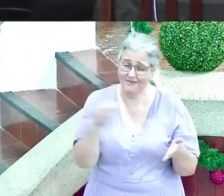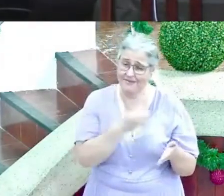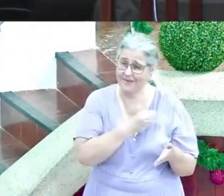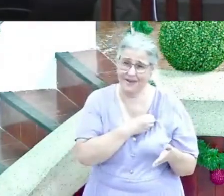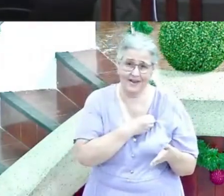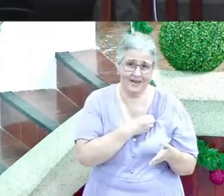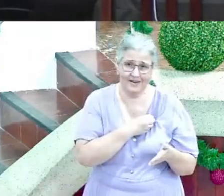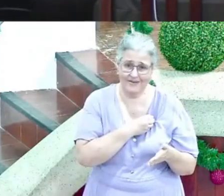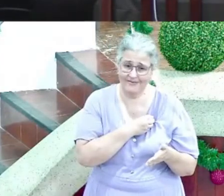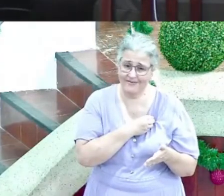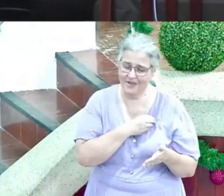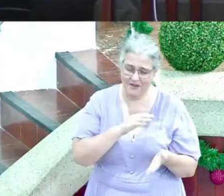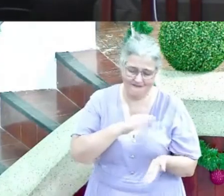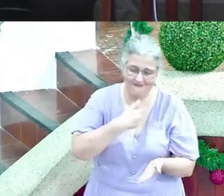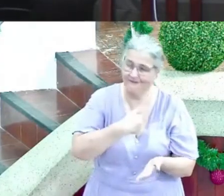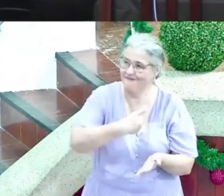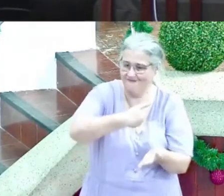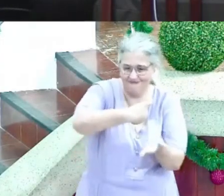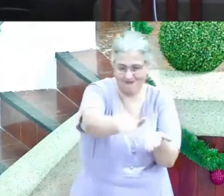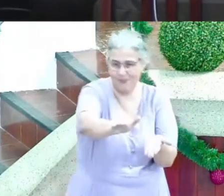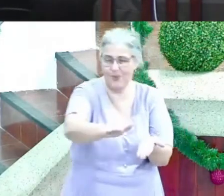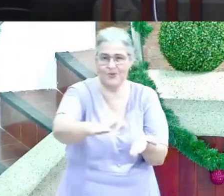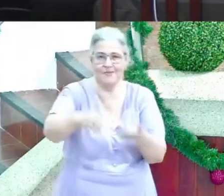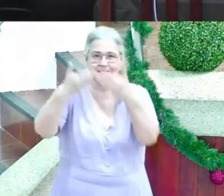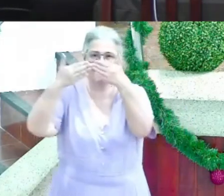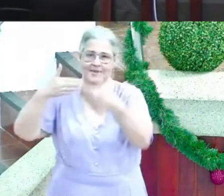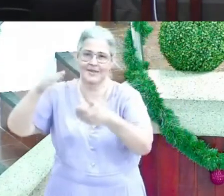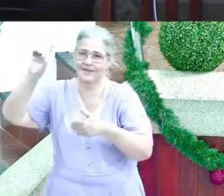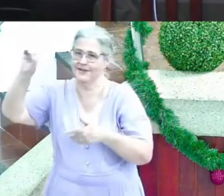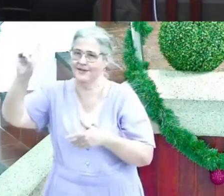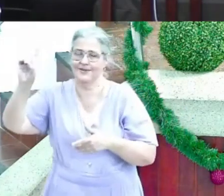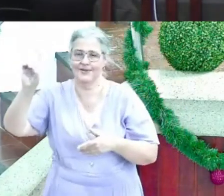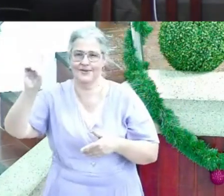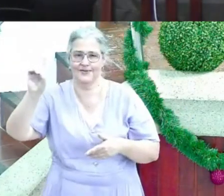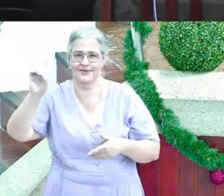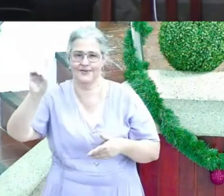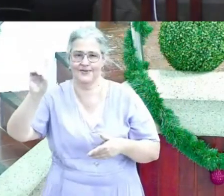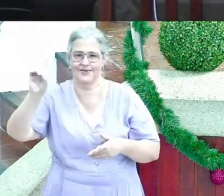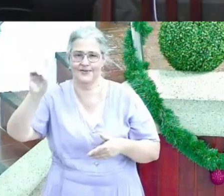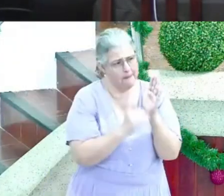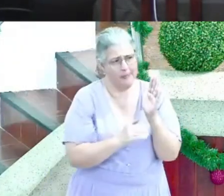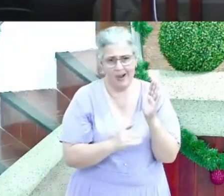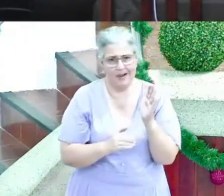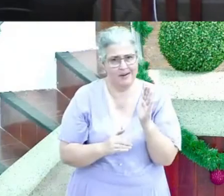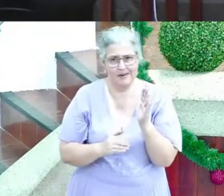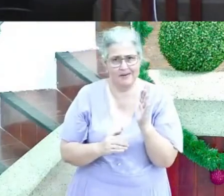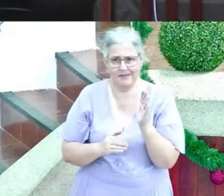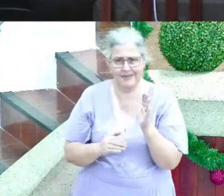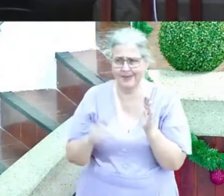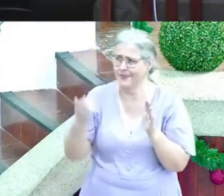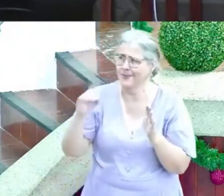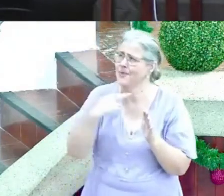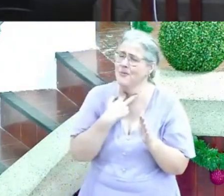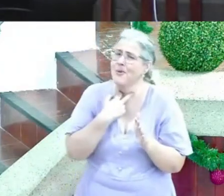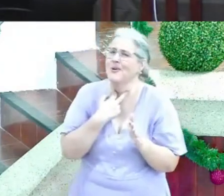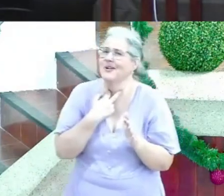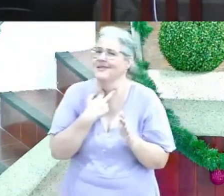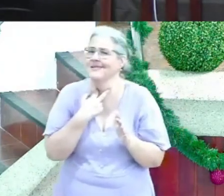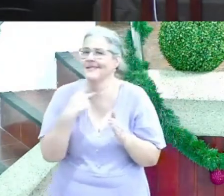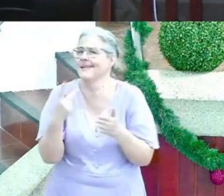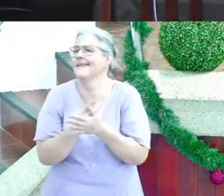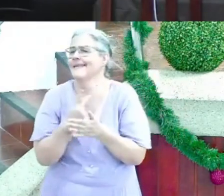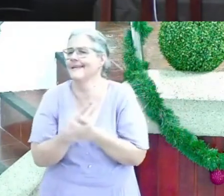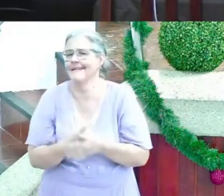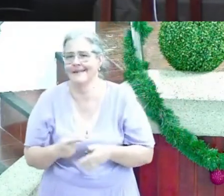Deus. Desde então eles não estão mais com Deus, eles não estavam mais com Deus conosco, Ele é o Deus